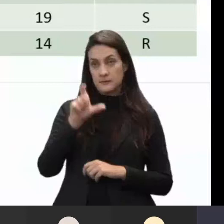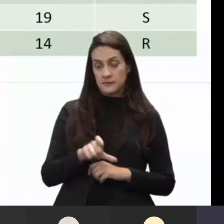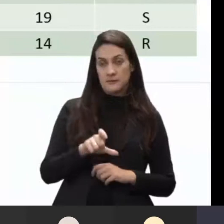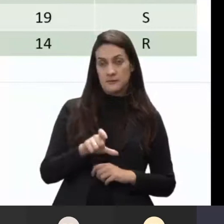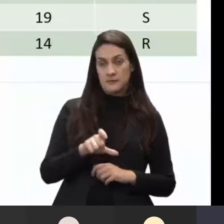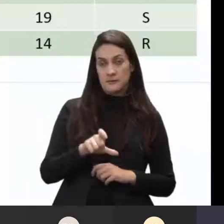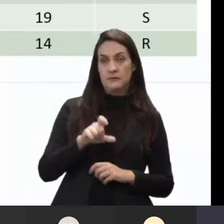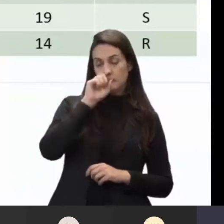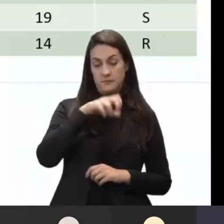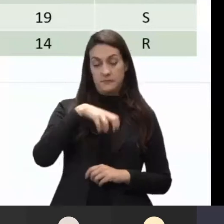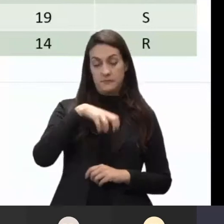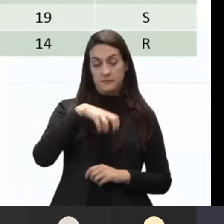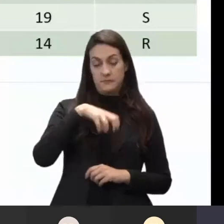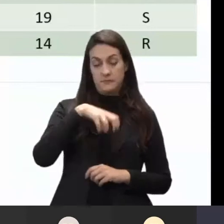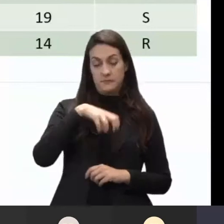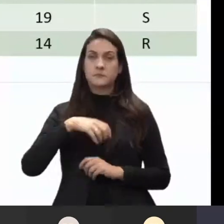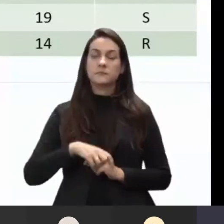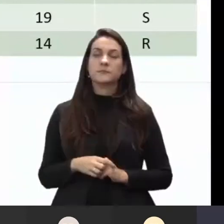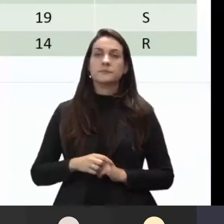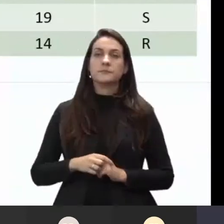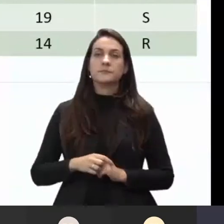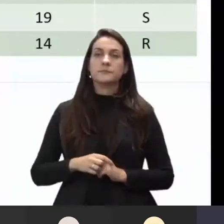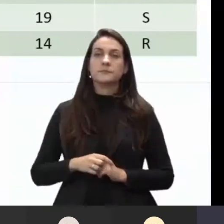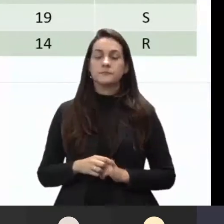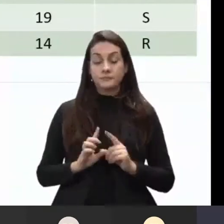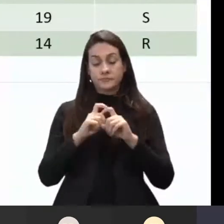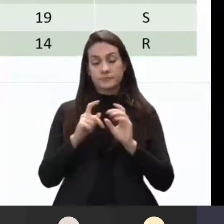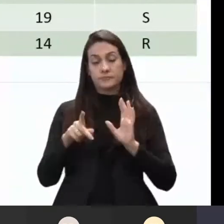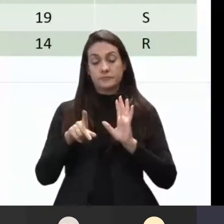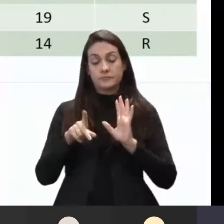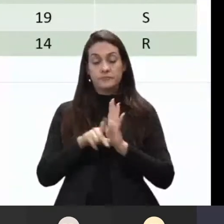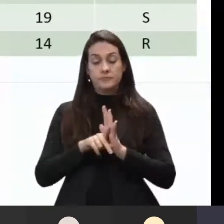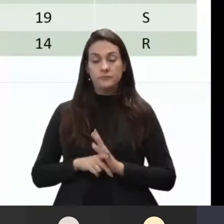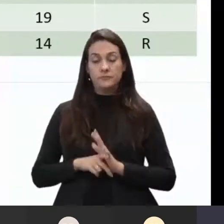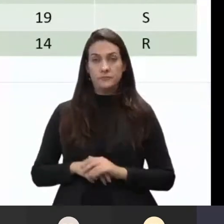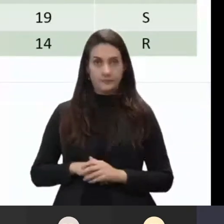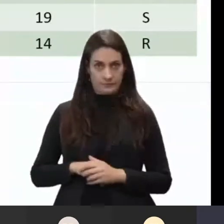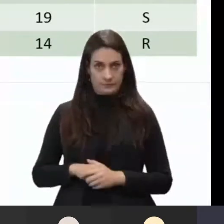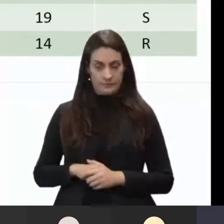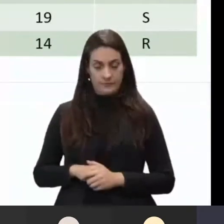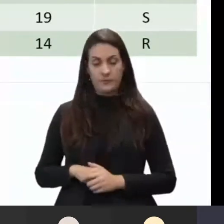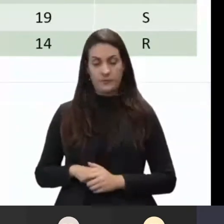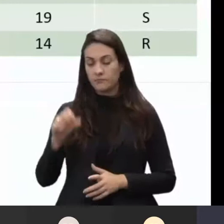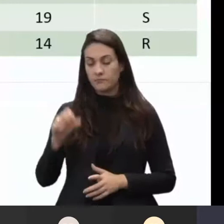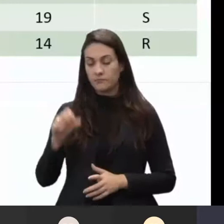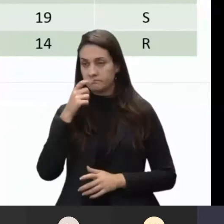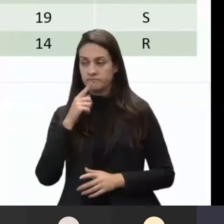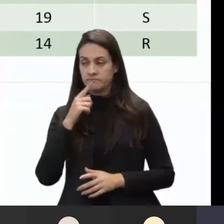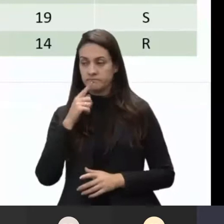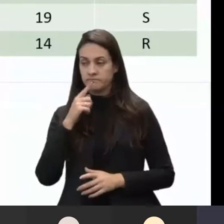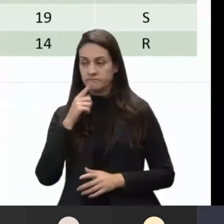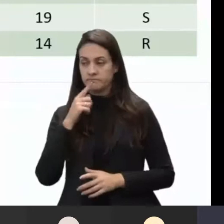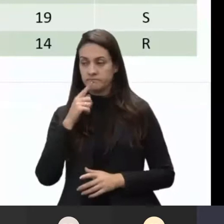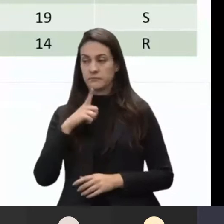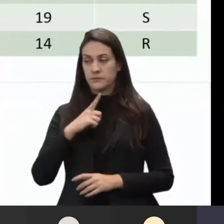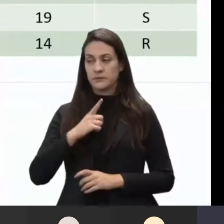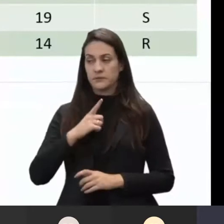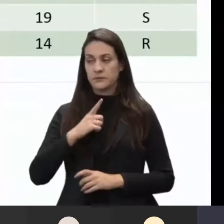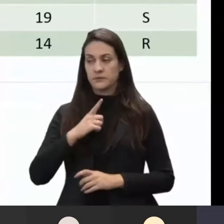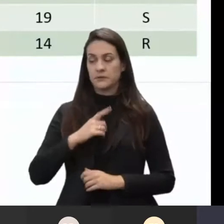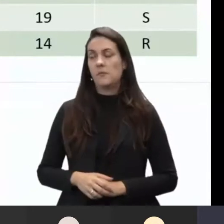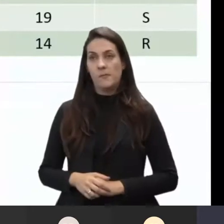perfil de sensibilidade daquele micro-organismo frente à ação daqueles antibióticos. Então, vamos